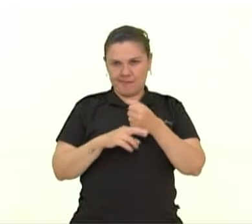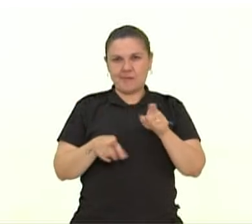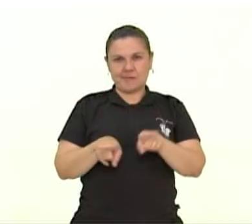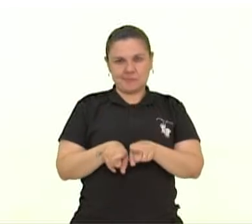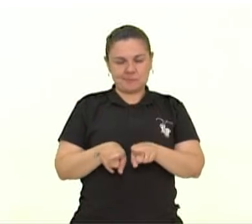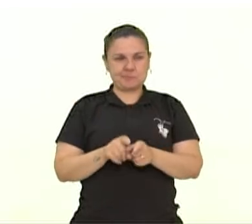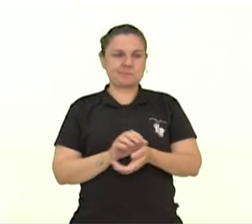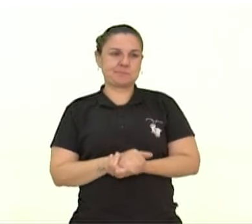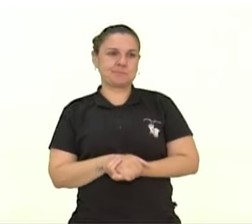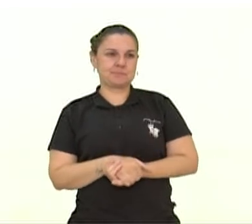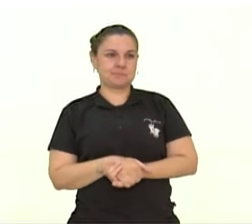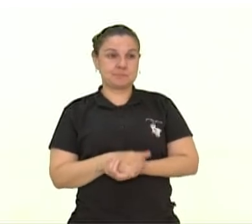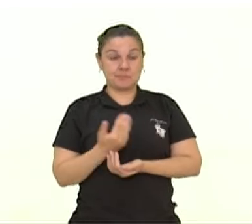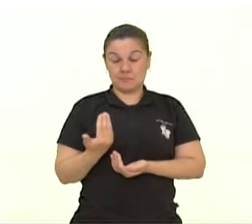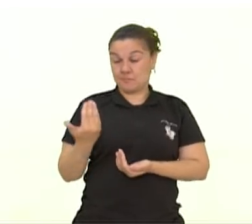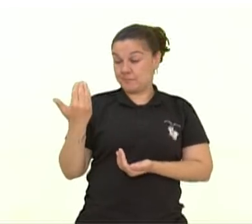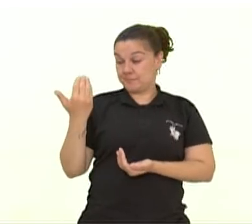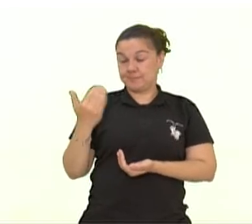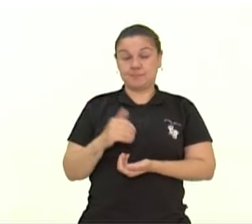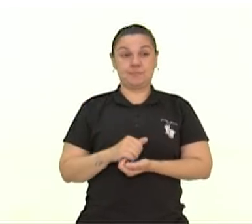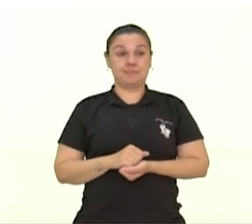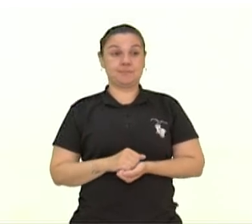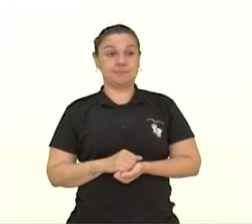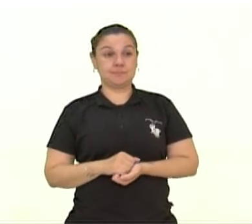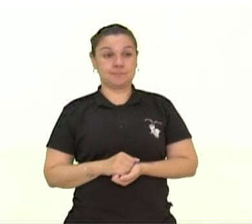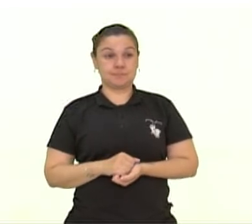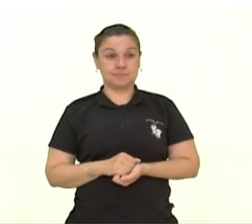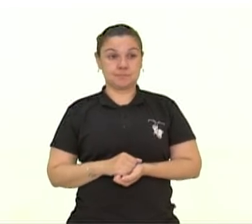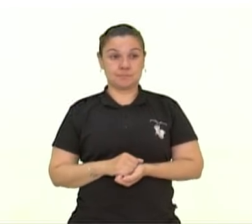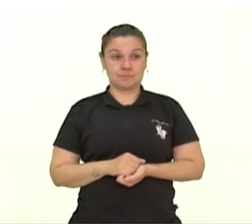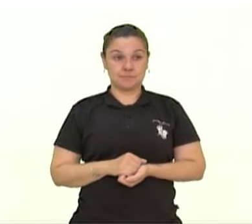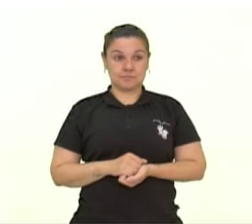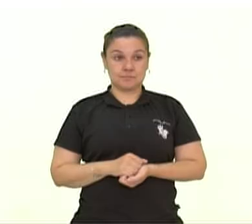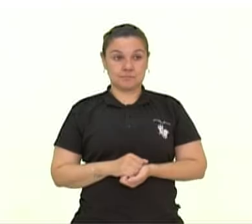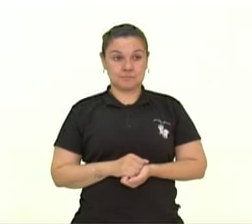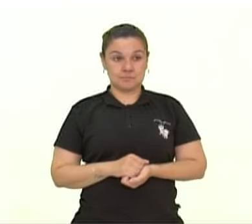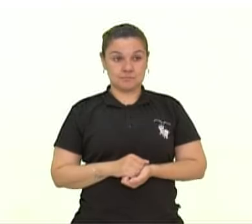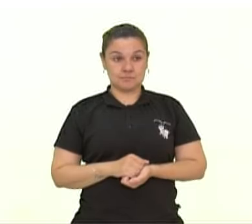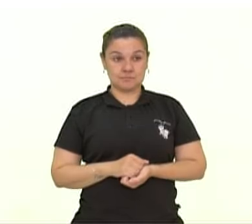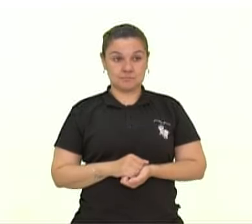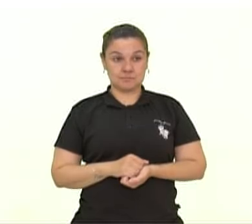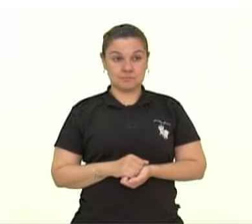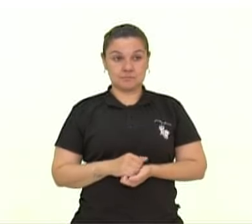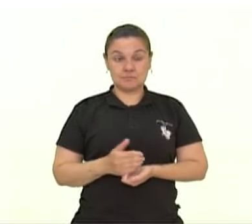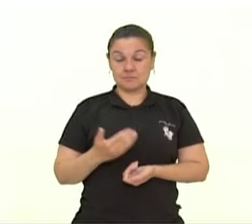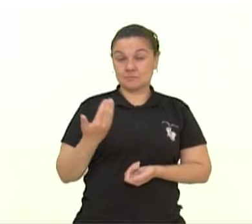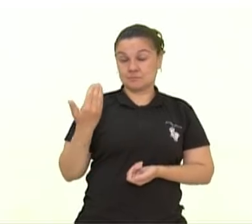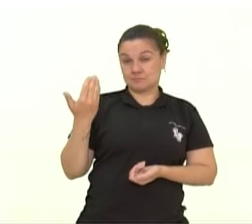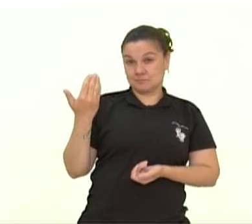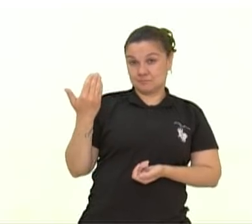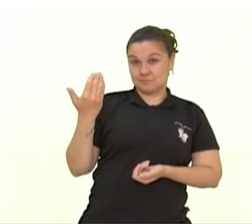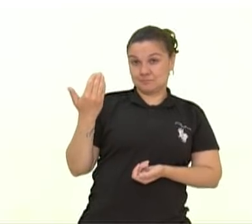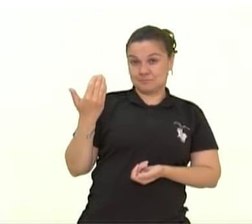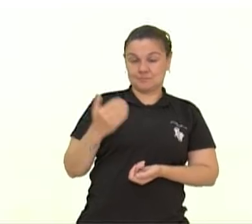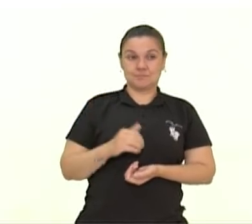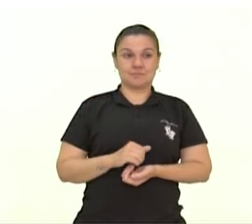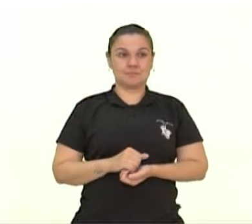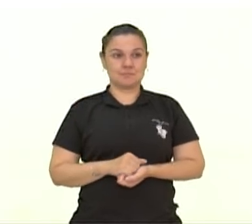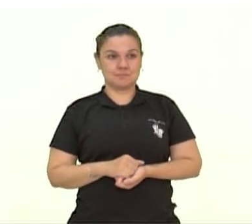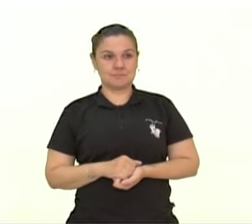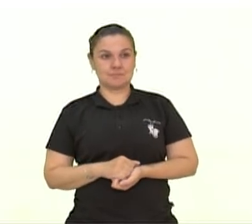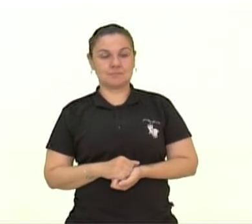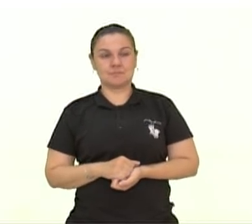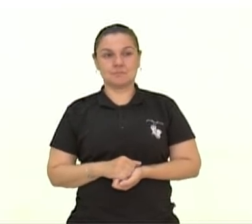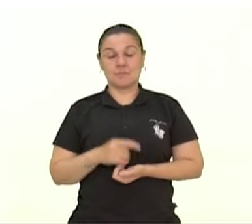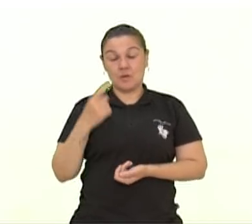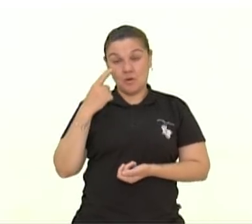né? O ar contém vírus que são invisíveis. O ar e os ambientes contêm vírus que são